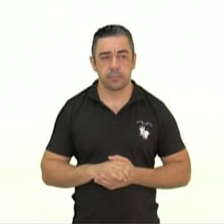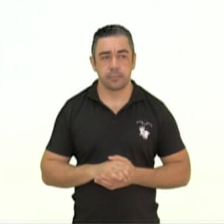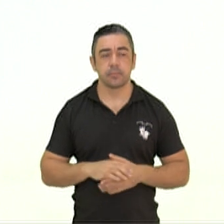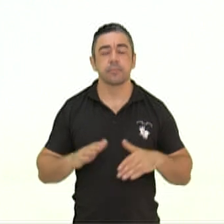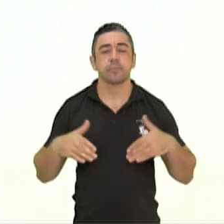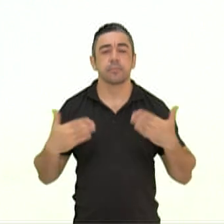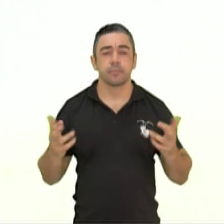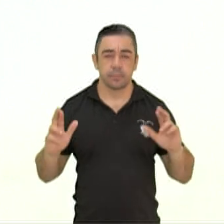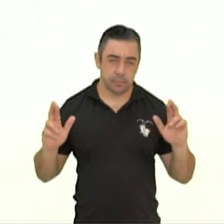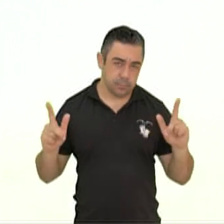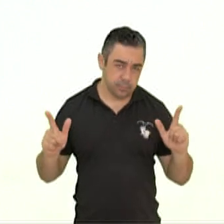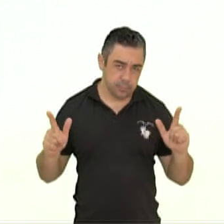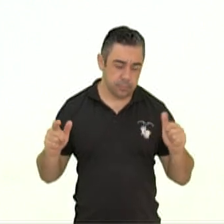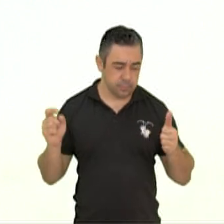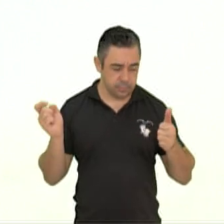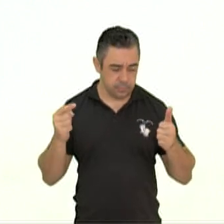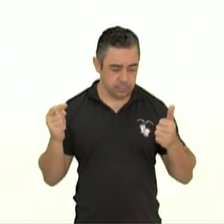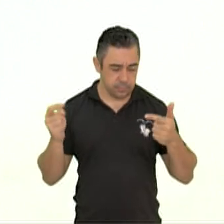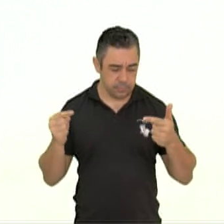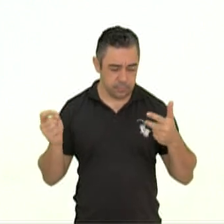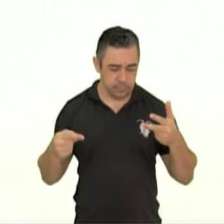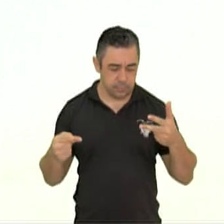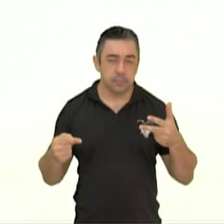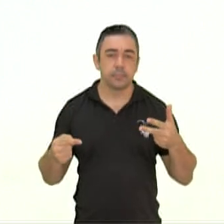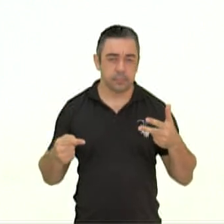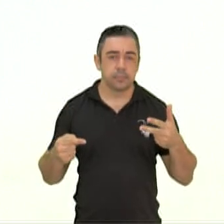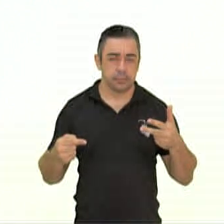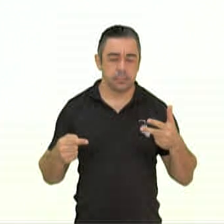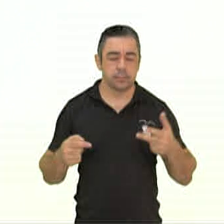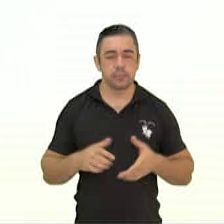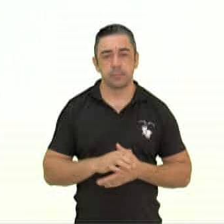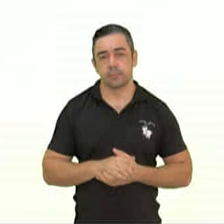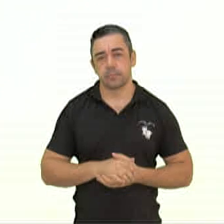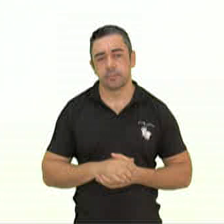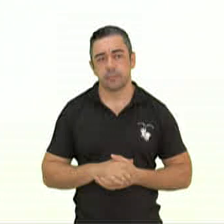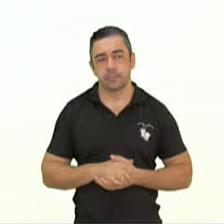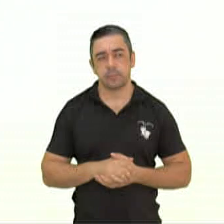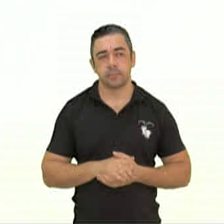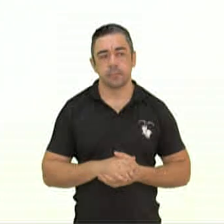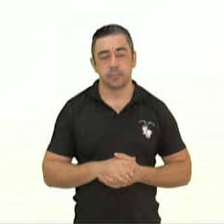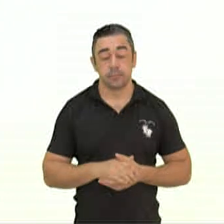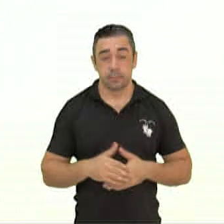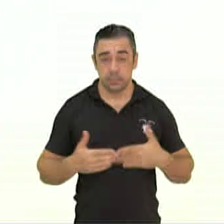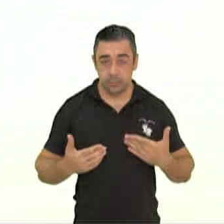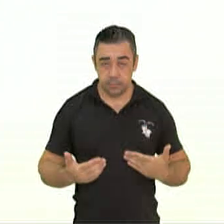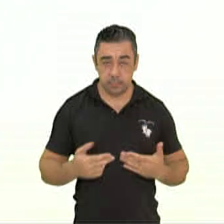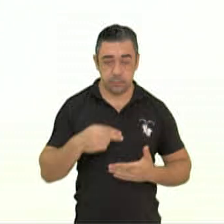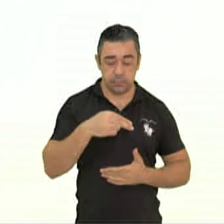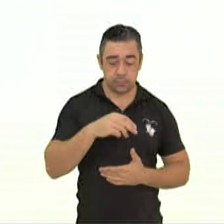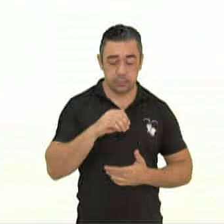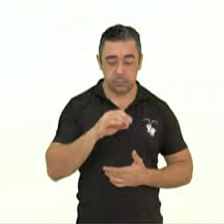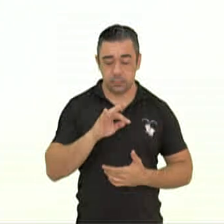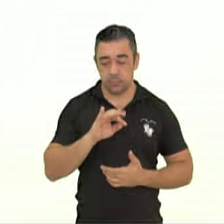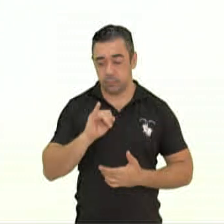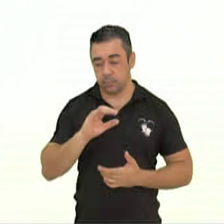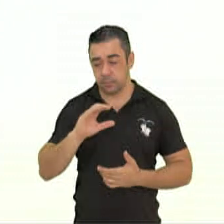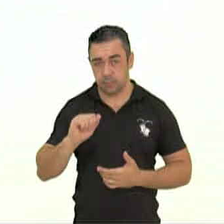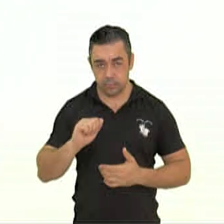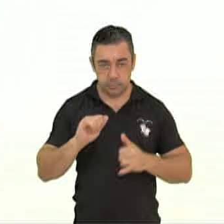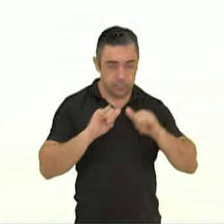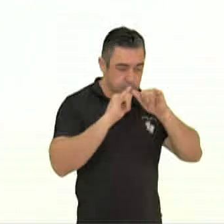Explique qual a diferença entre notícia, reportagem e charge. Então, veja lá. A